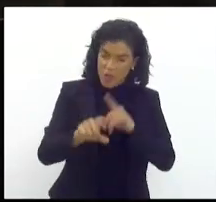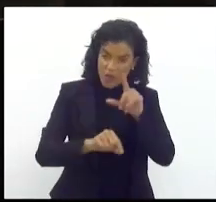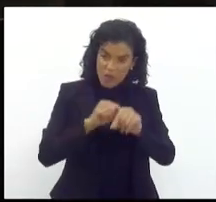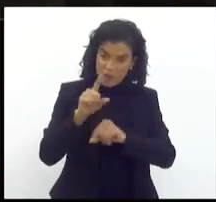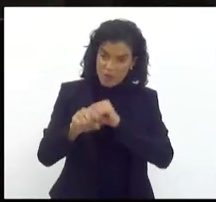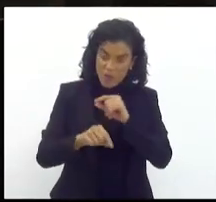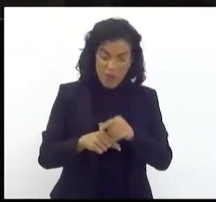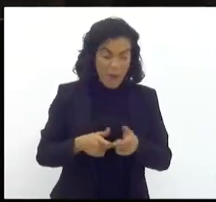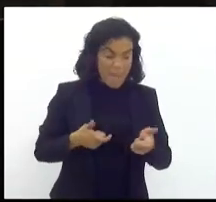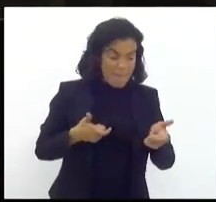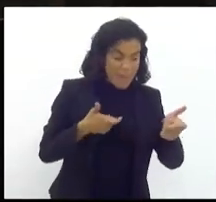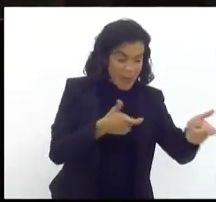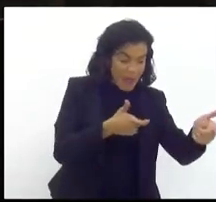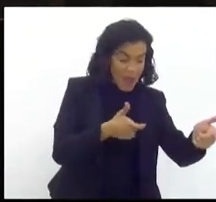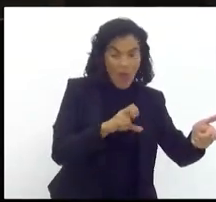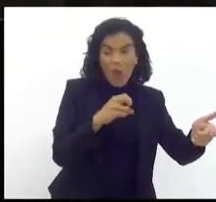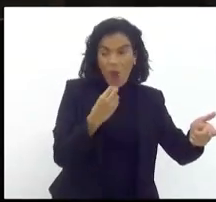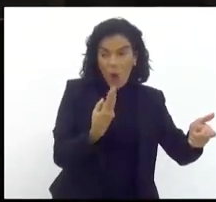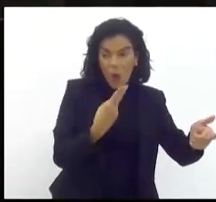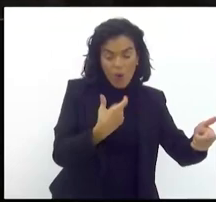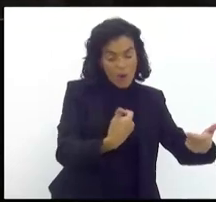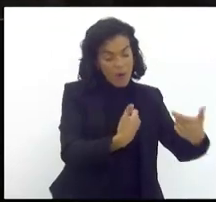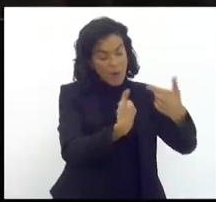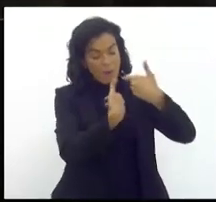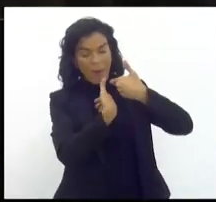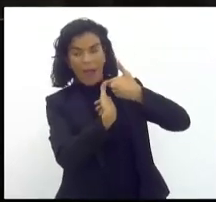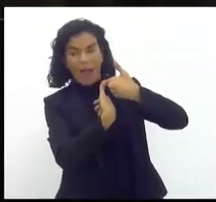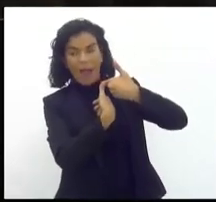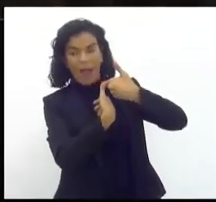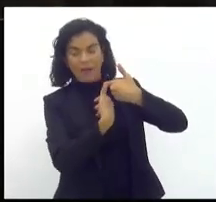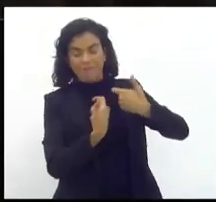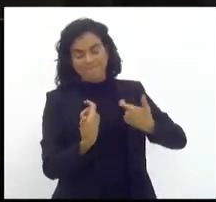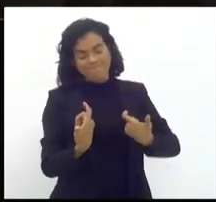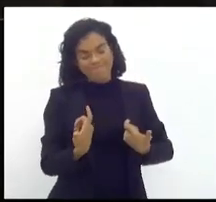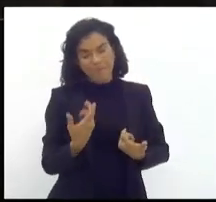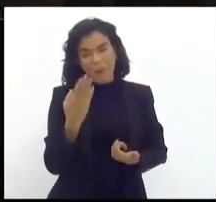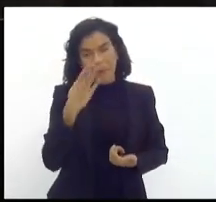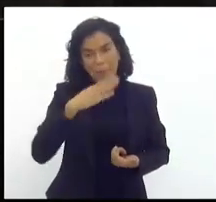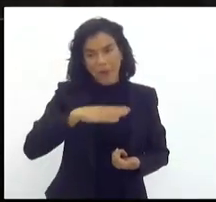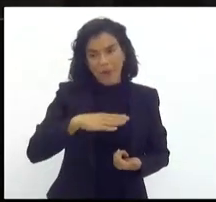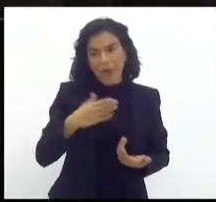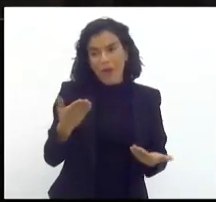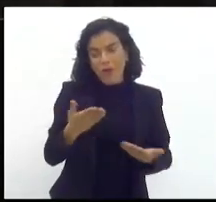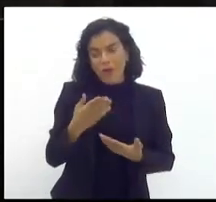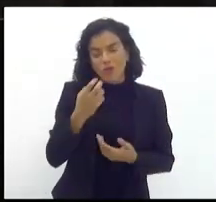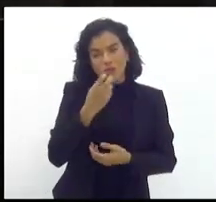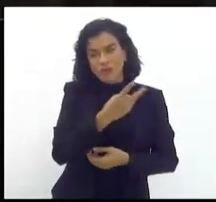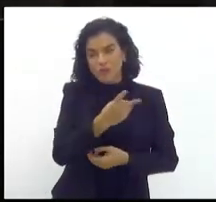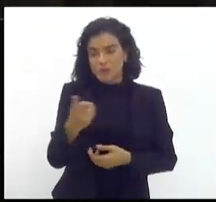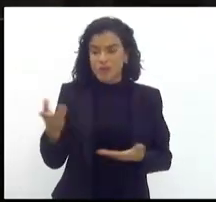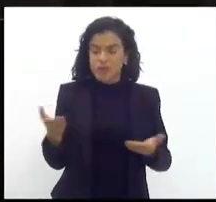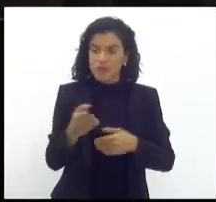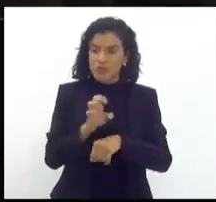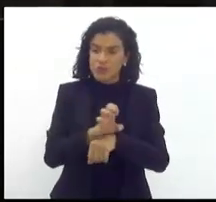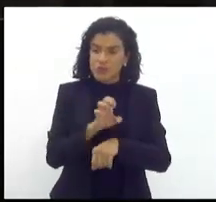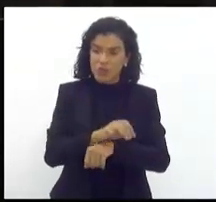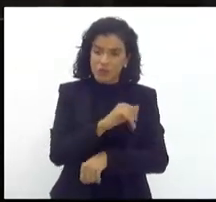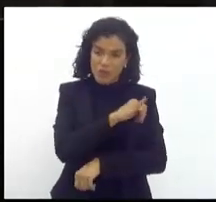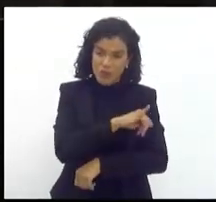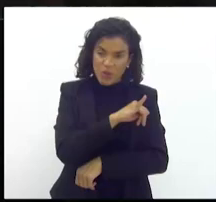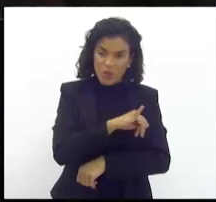policiais mataram ou morrer é muito cruel Então é isso que vemos hoje no estado do Rio de Janeiro